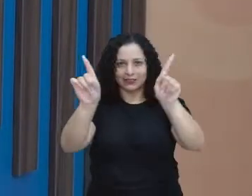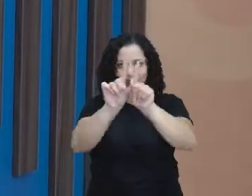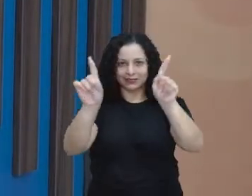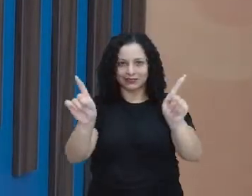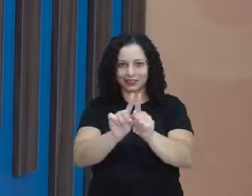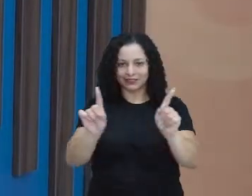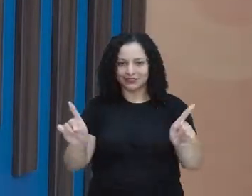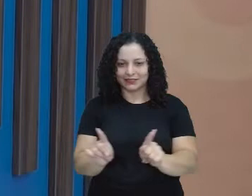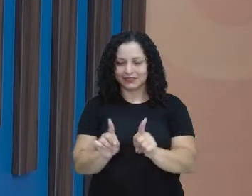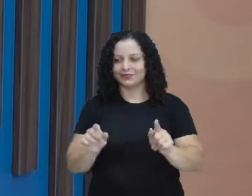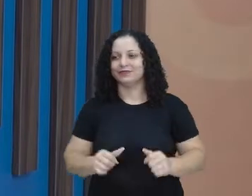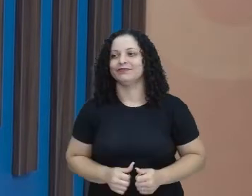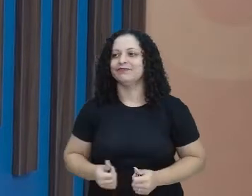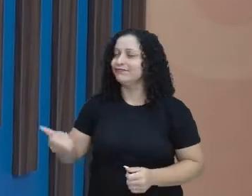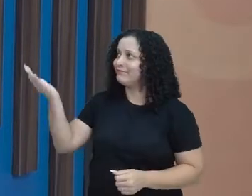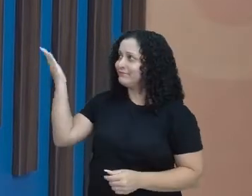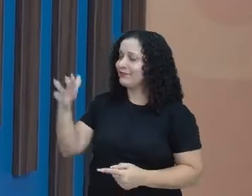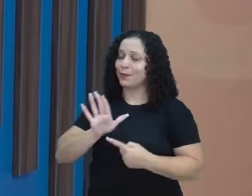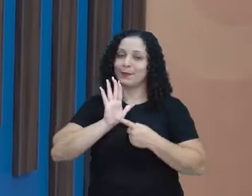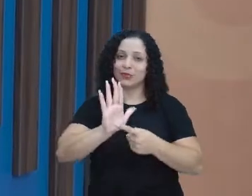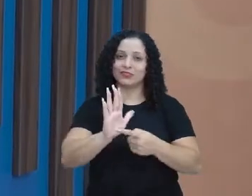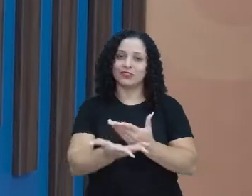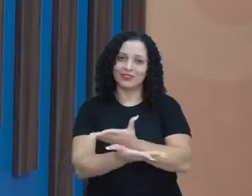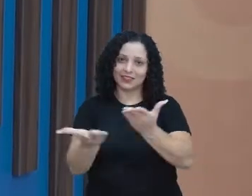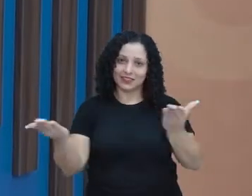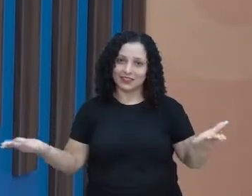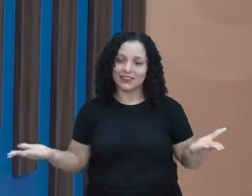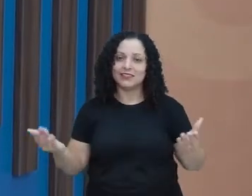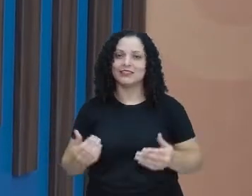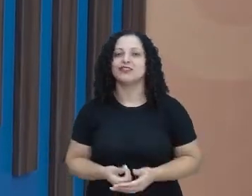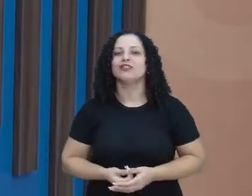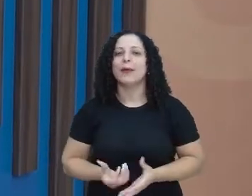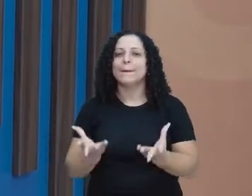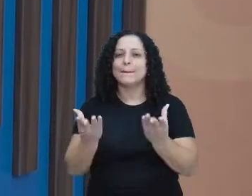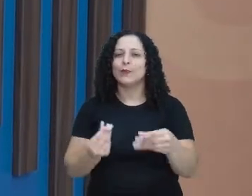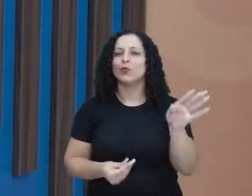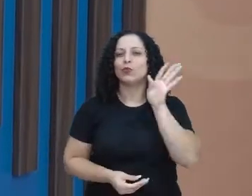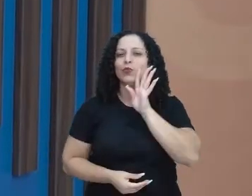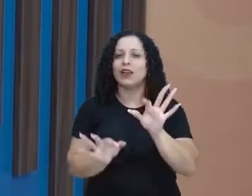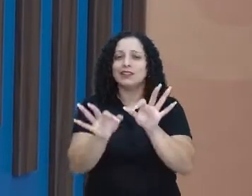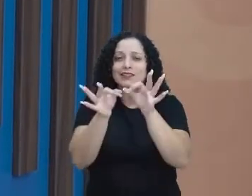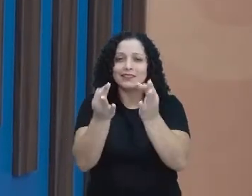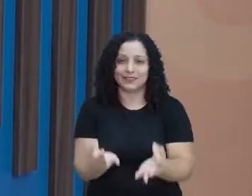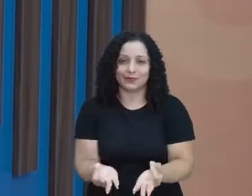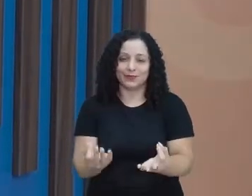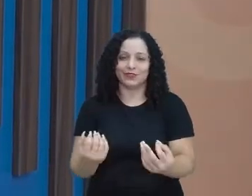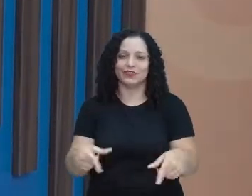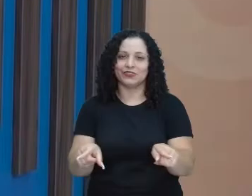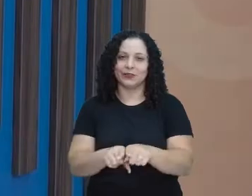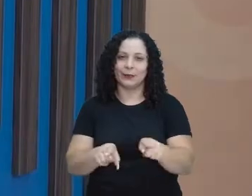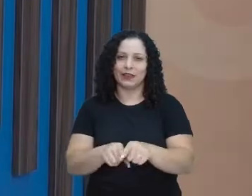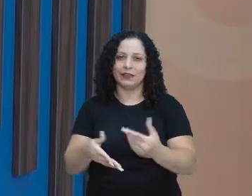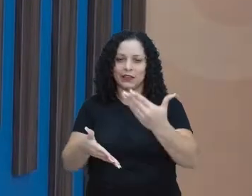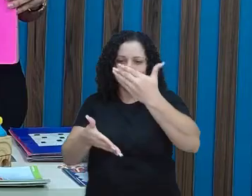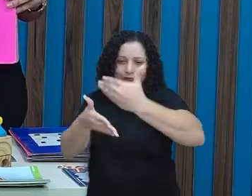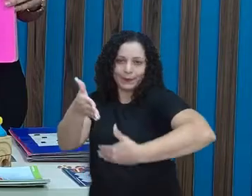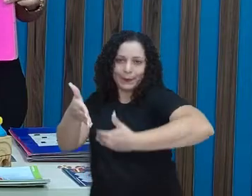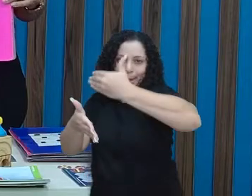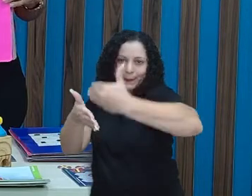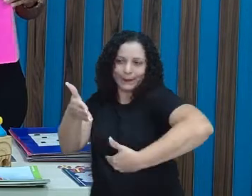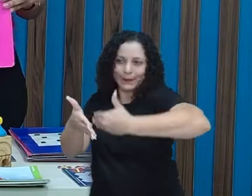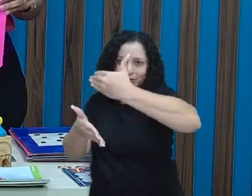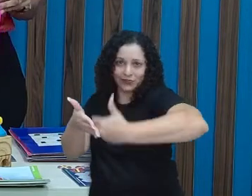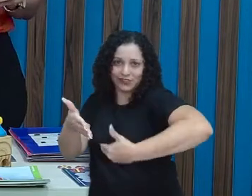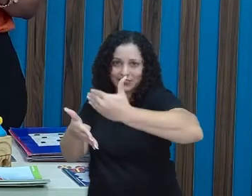errado aqui, né? Só para mostrar a vocês. Mas é um material interessante, simples de fazer. Aquelas pastinhas que a gente tem na escola,